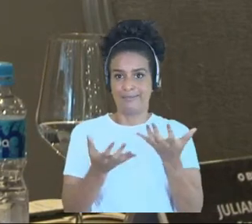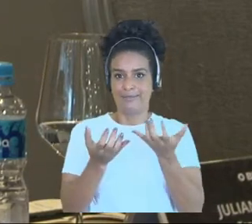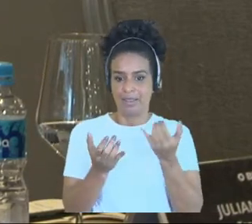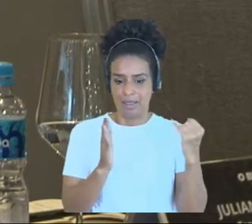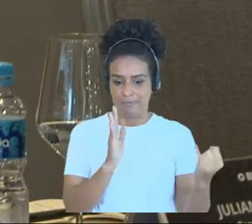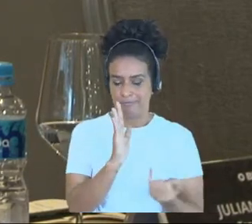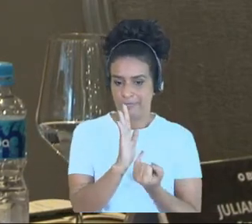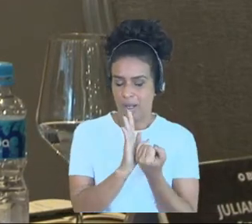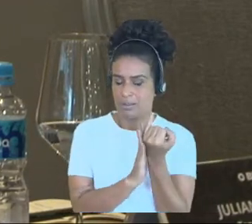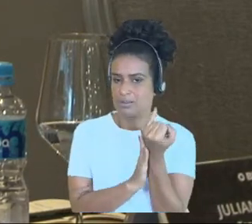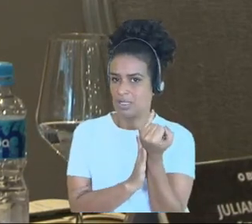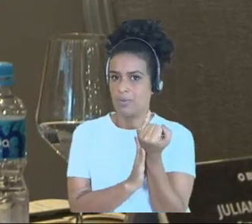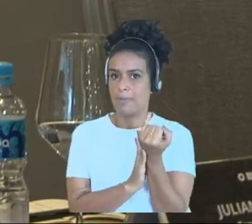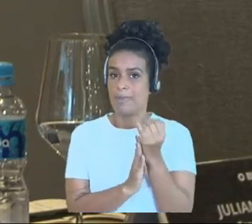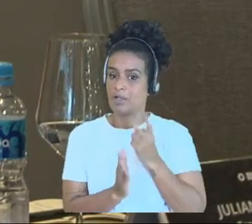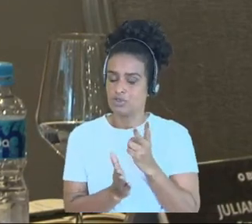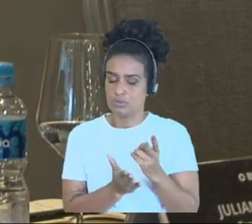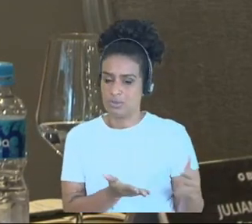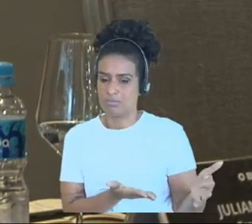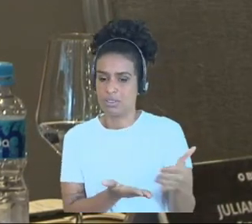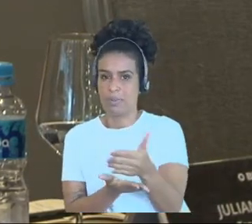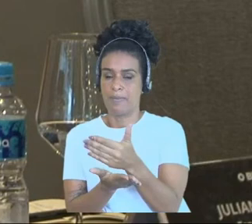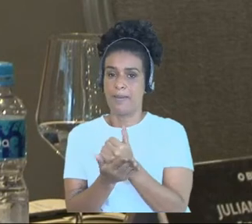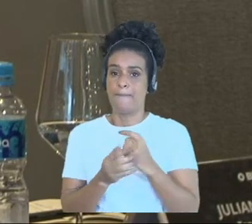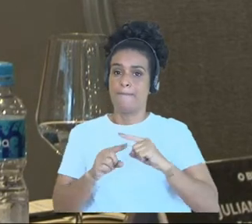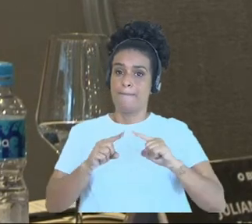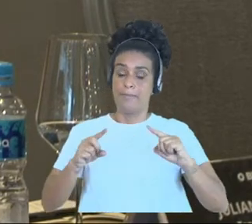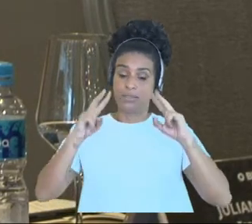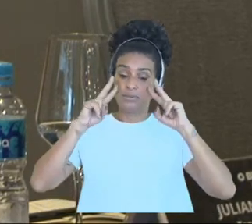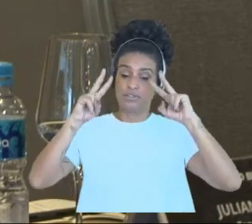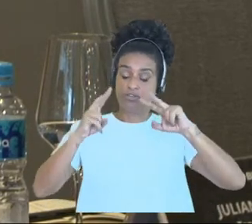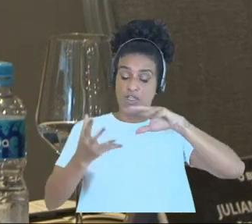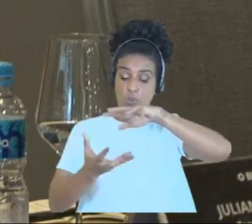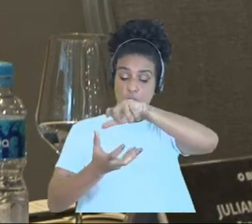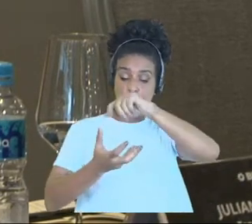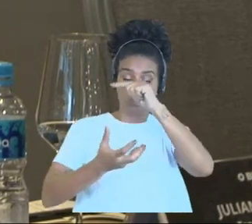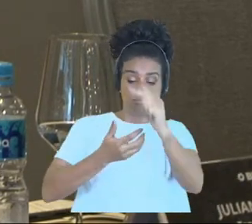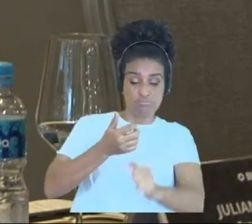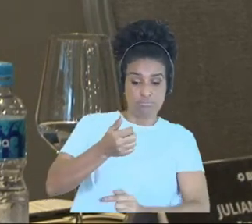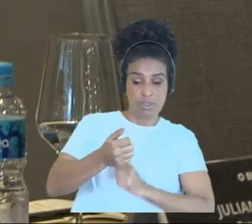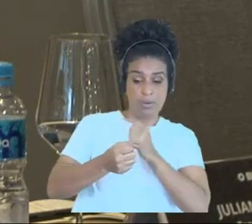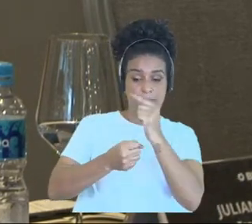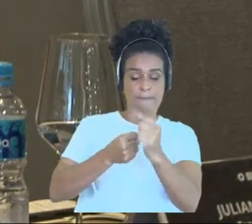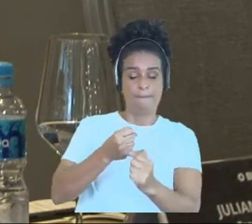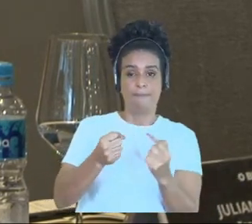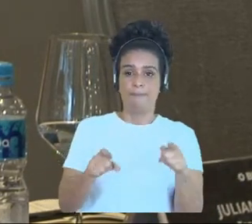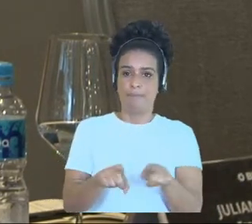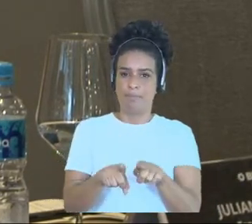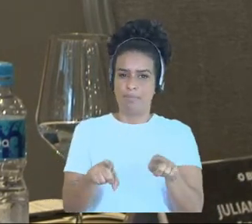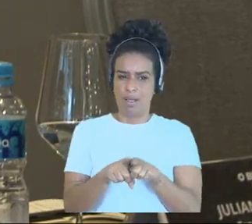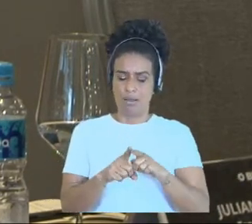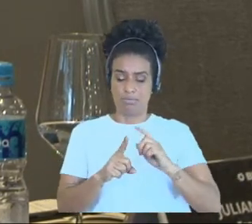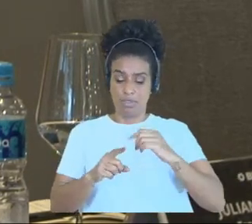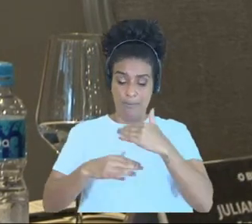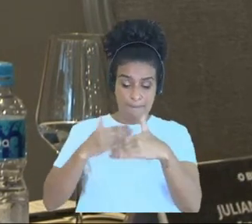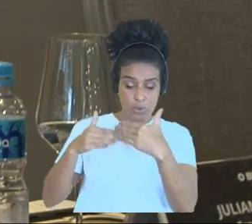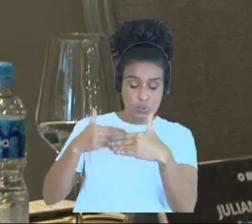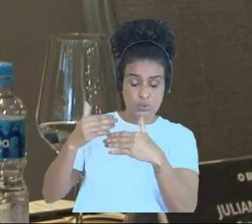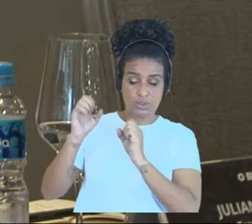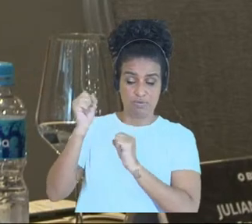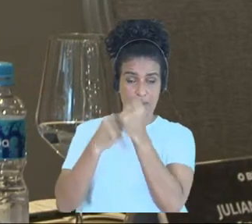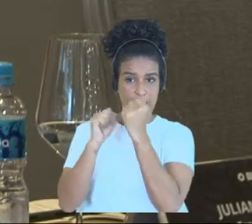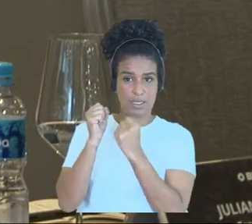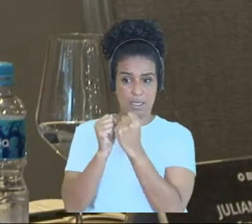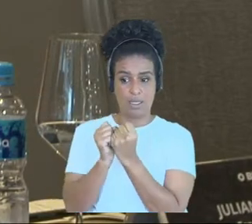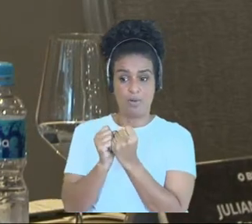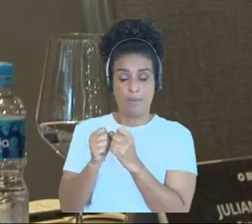efeito produção muito grande justamente por conta dessas cadeias globais de valor que foram afetadas. Então, a gente está produzindo mais, mas não necessariamente porque a gente está investindo